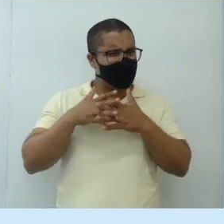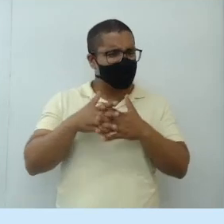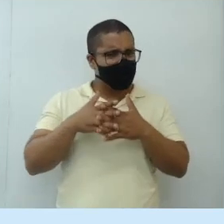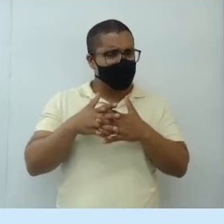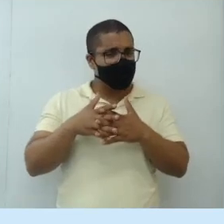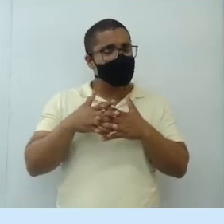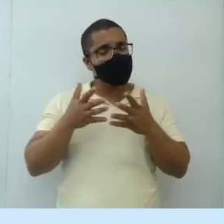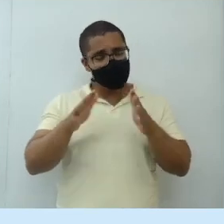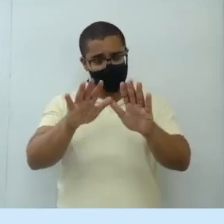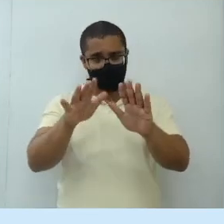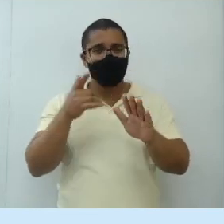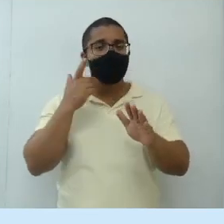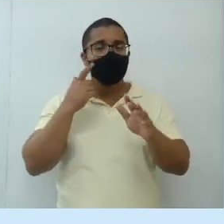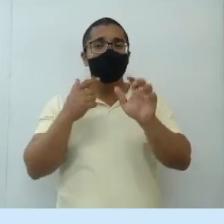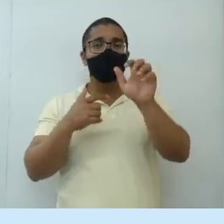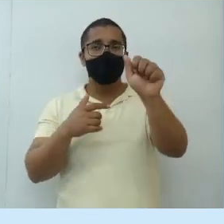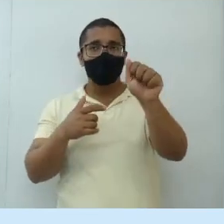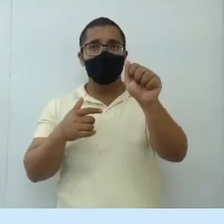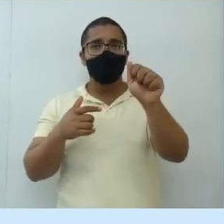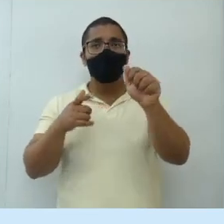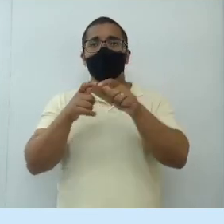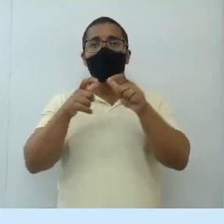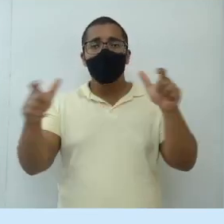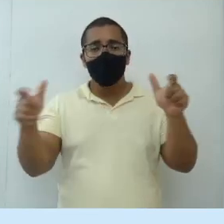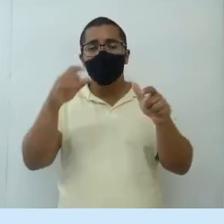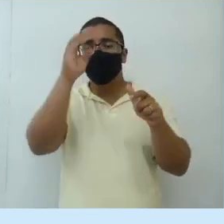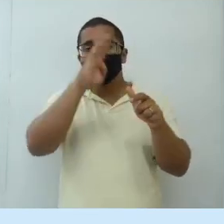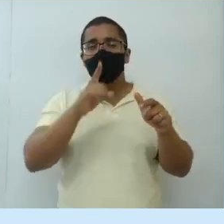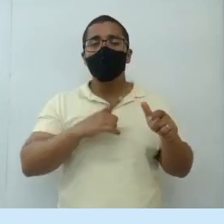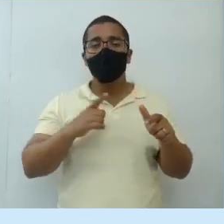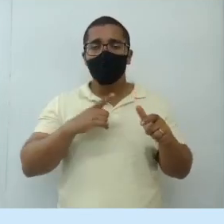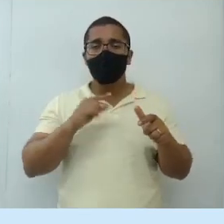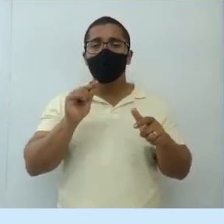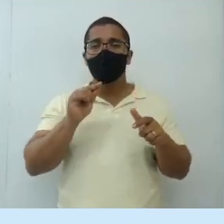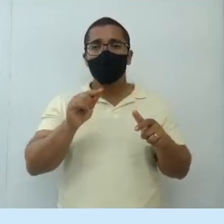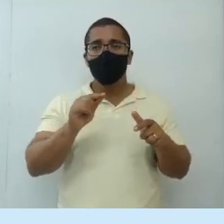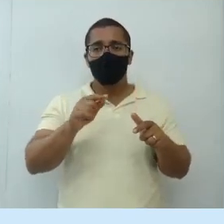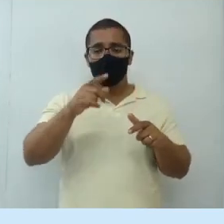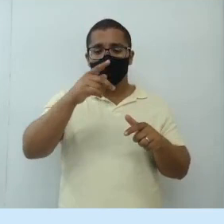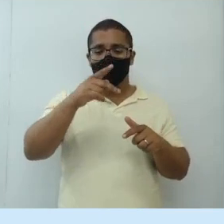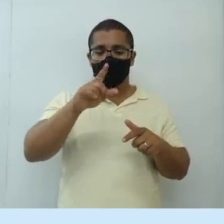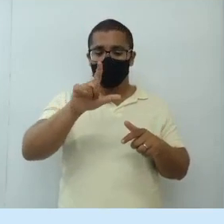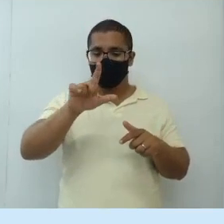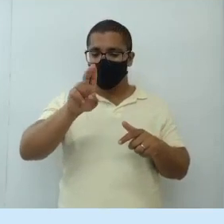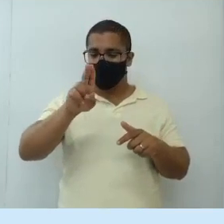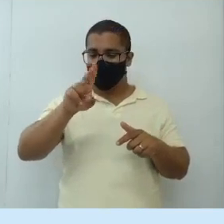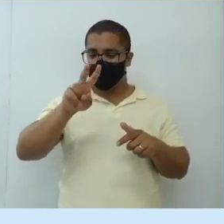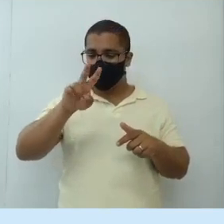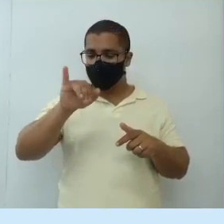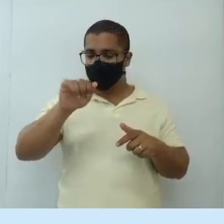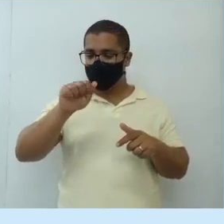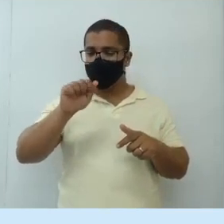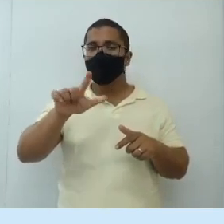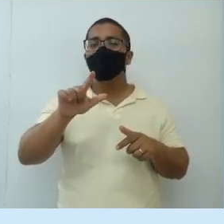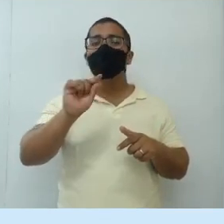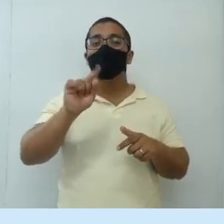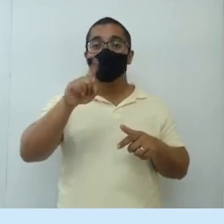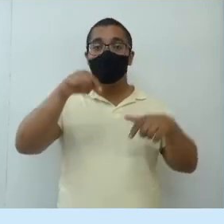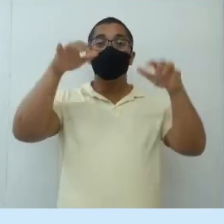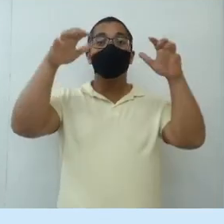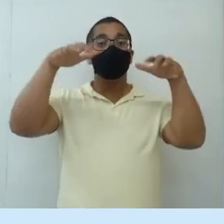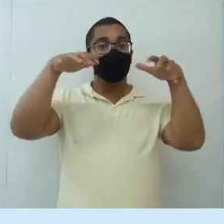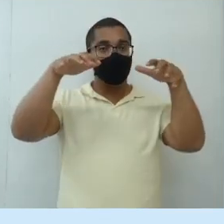traduzir aí a a maior parte dos rios brasileiros é abastecido por um regime pluvial beijinho ah